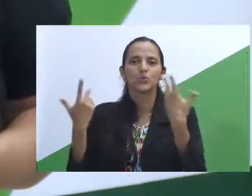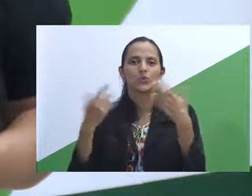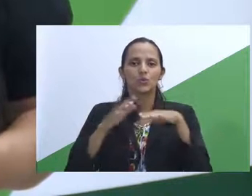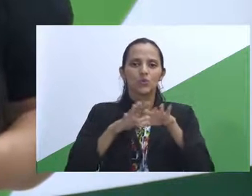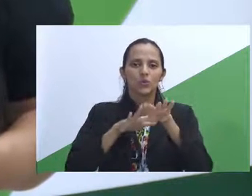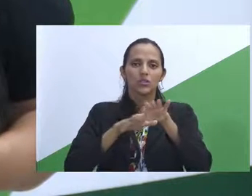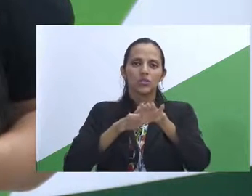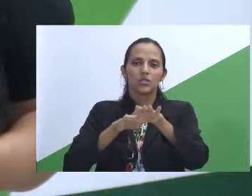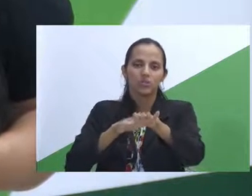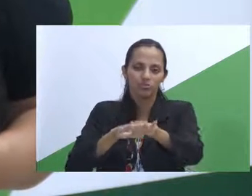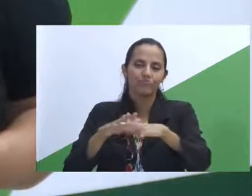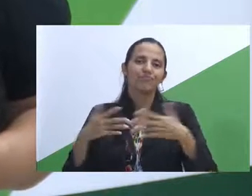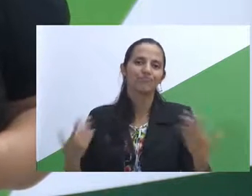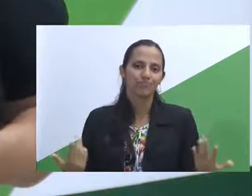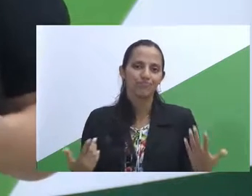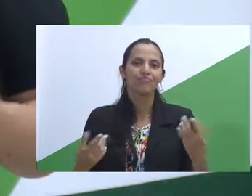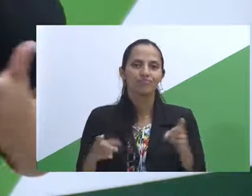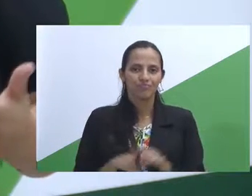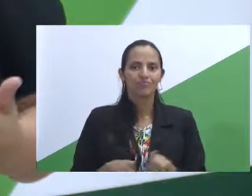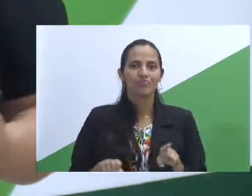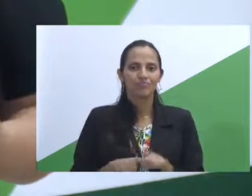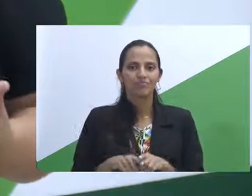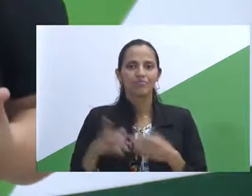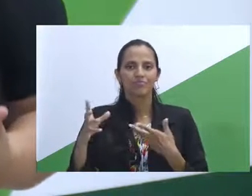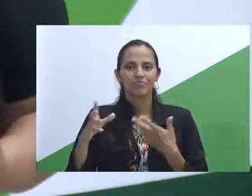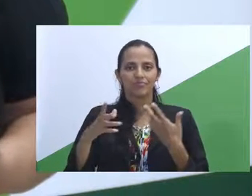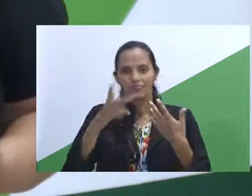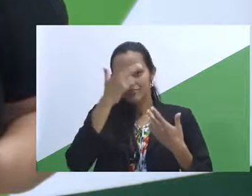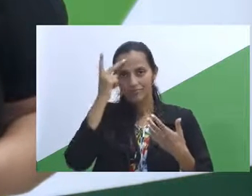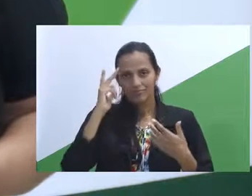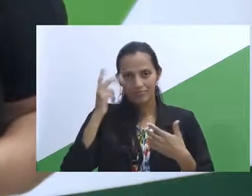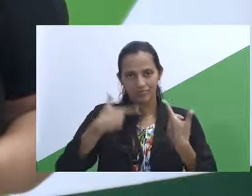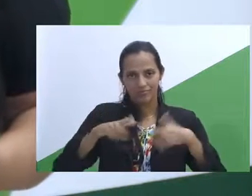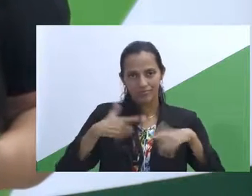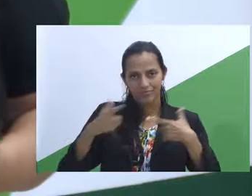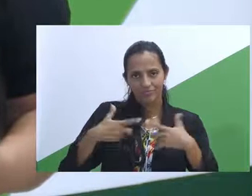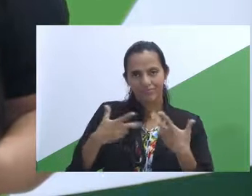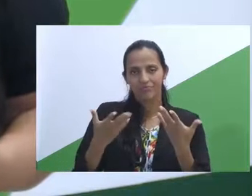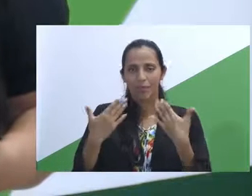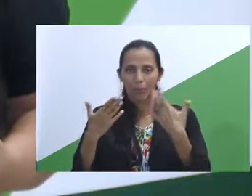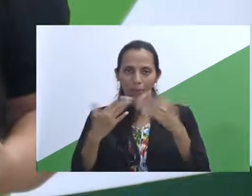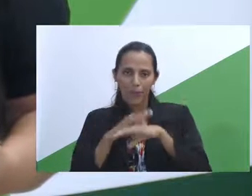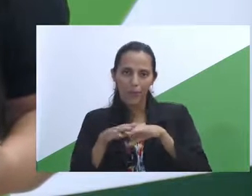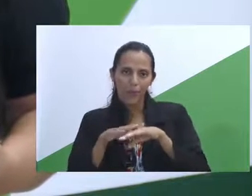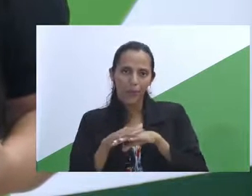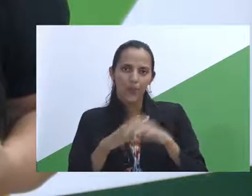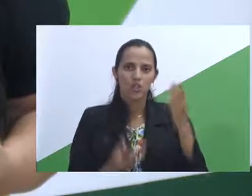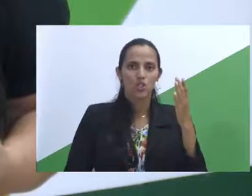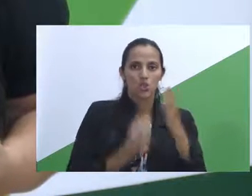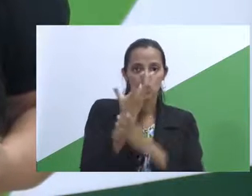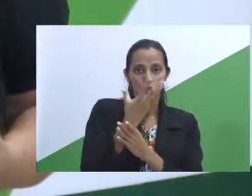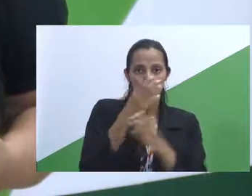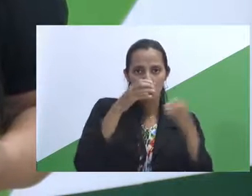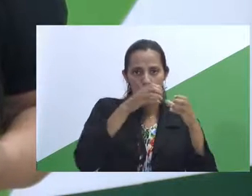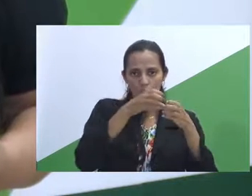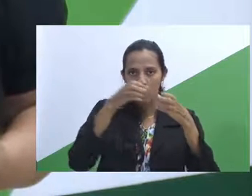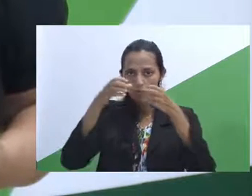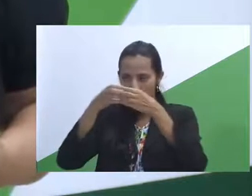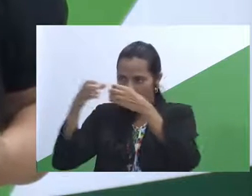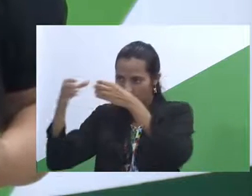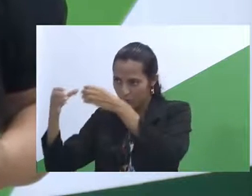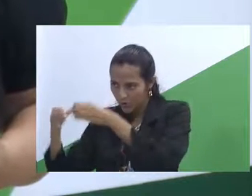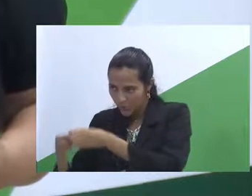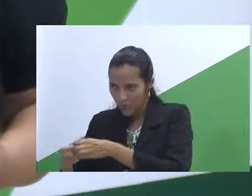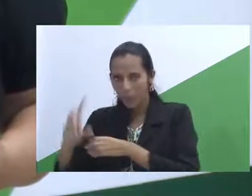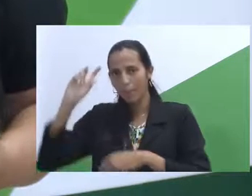a, com o movimento, então, de trabalhadores, né, com quem já tem mais afinidade, com o movimento negro também, então, quer dizer,